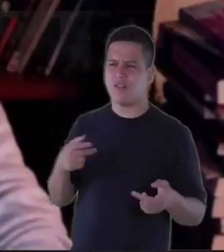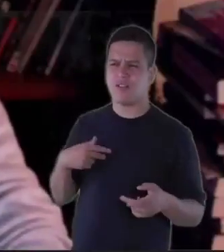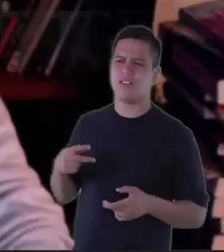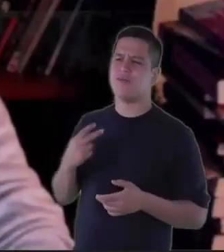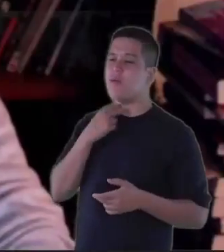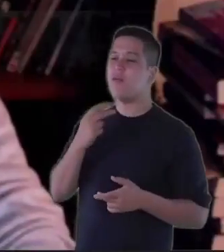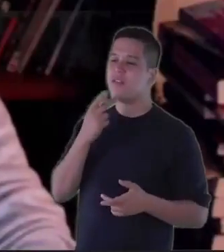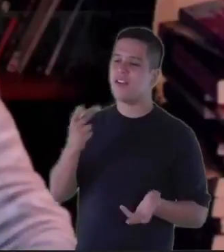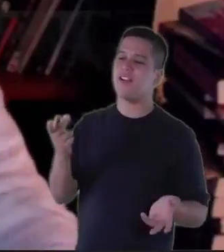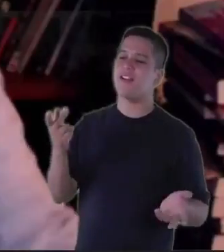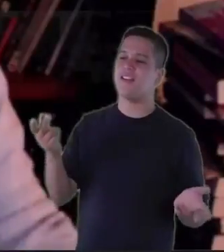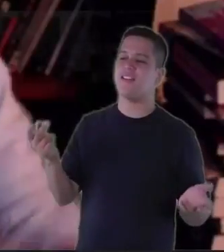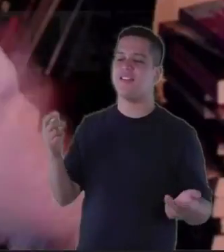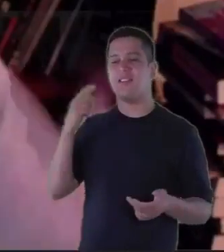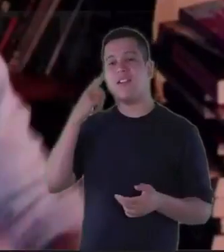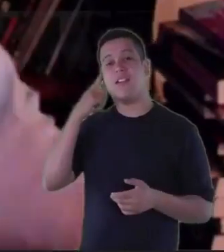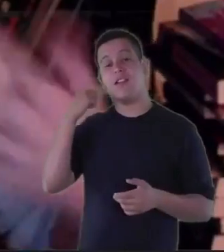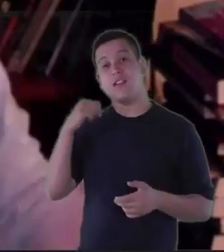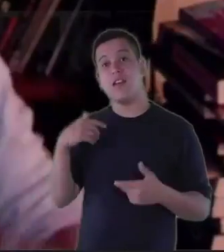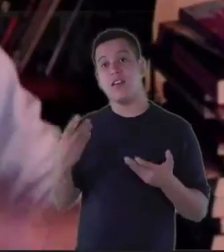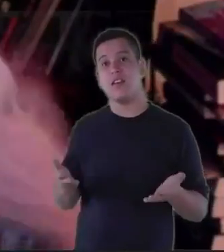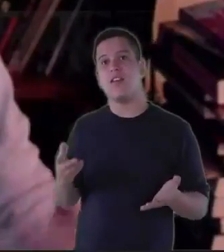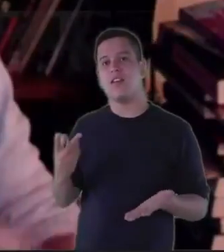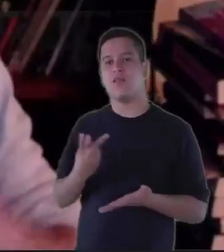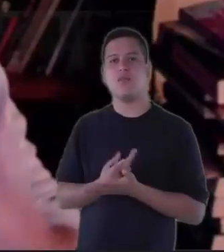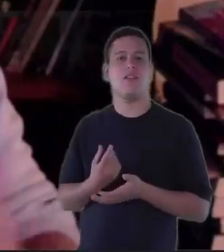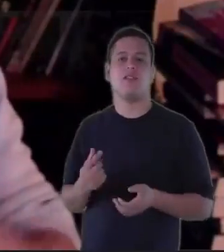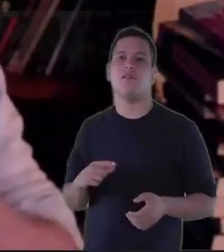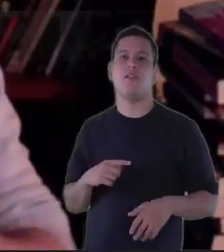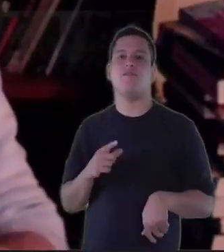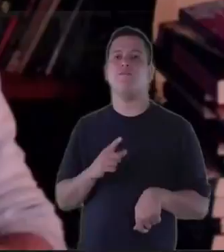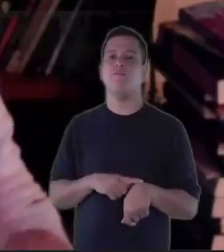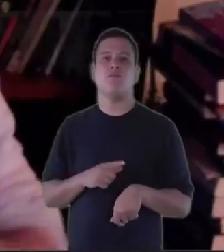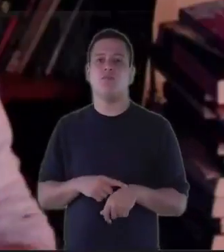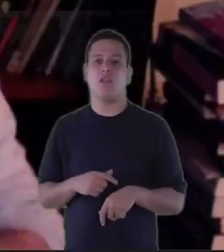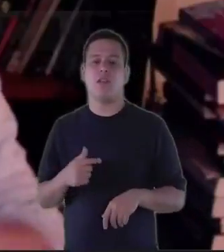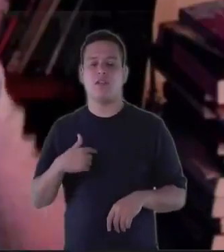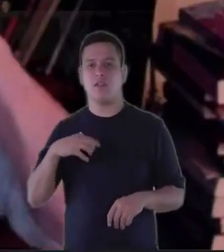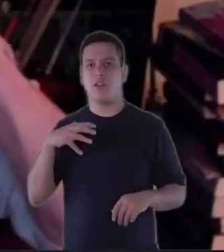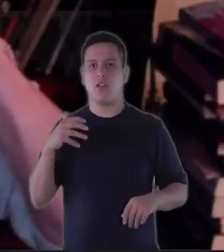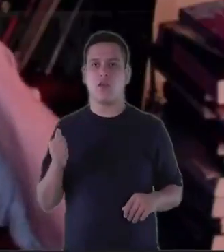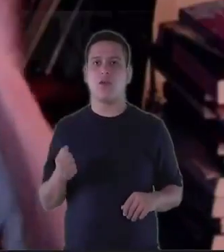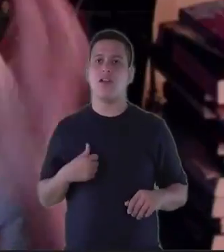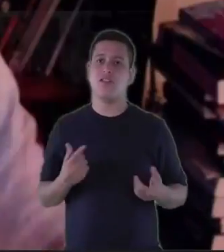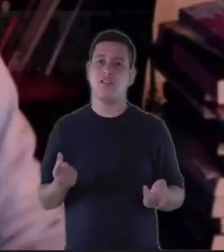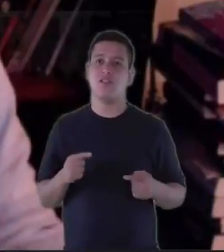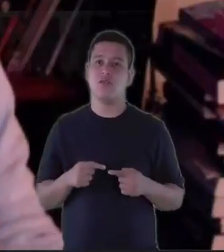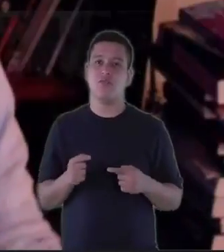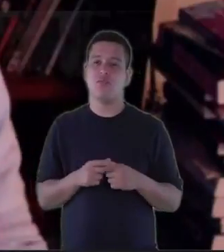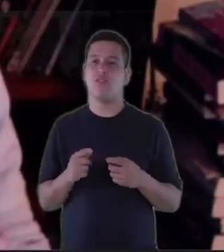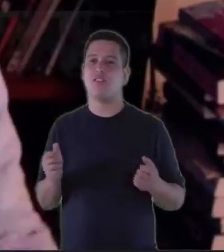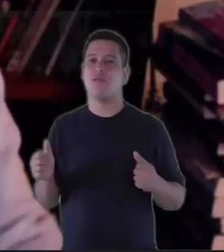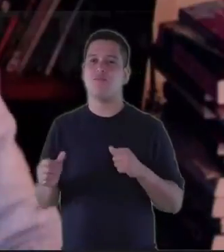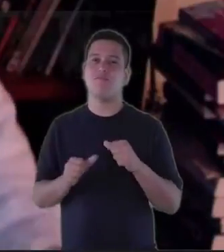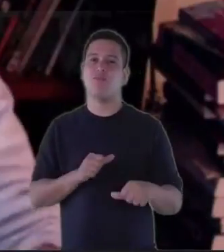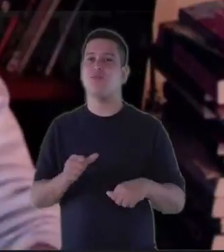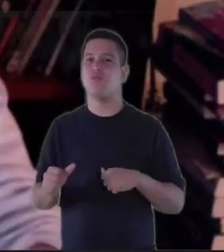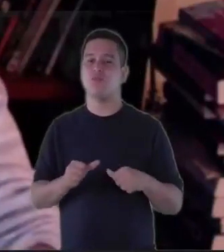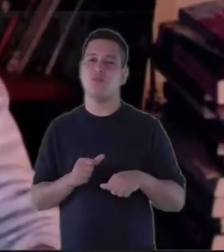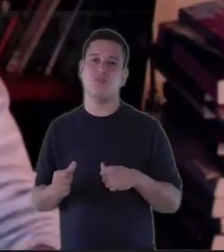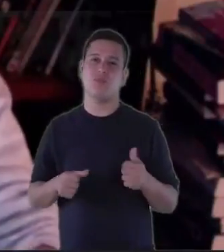Mas então, quando eu chego uma hora que eu vejo que eu já estou naquele famoso trocando 6 por meia dúzia, já não tenho para onde